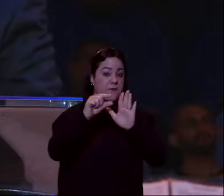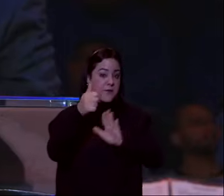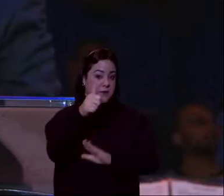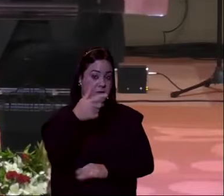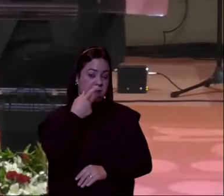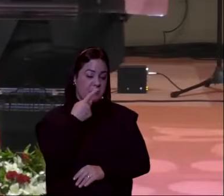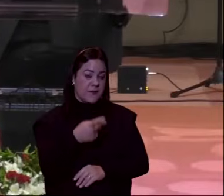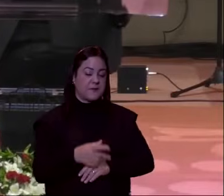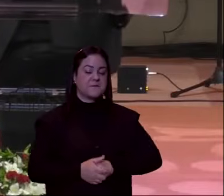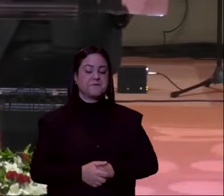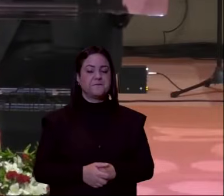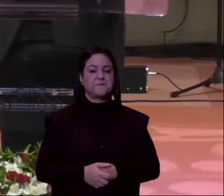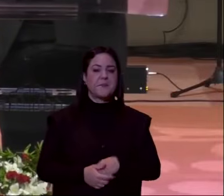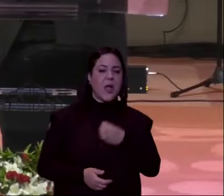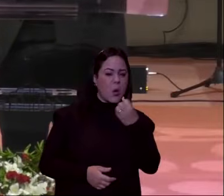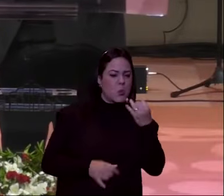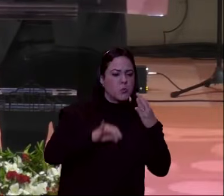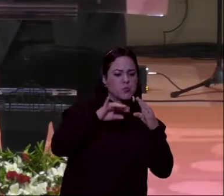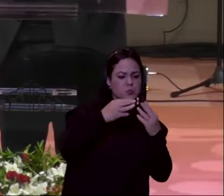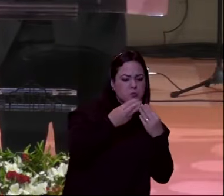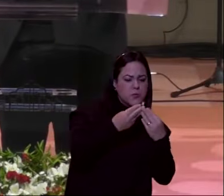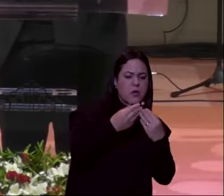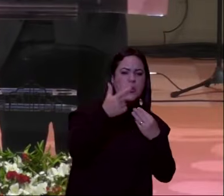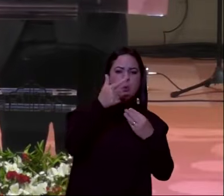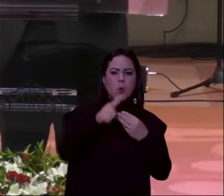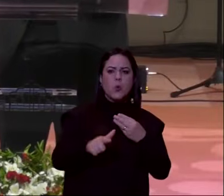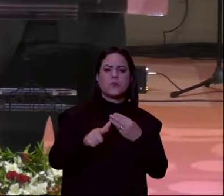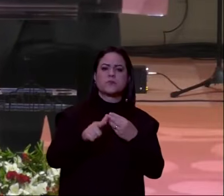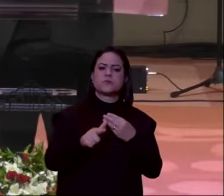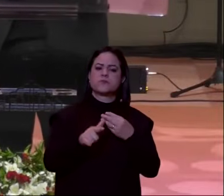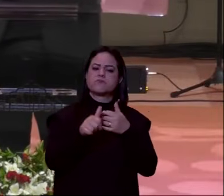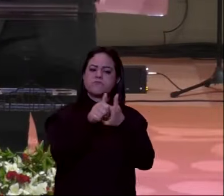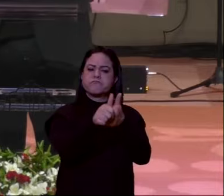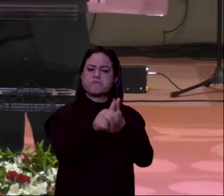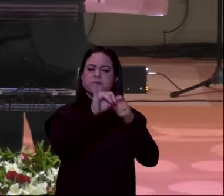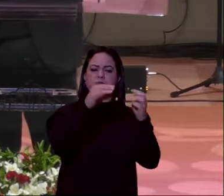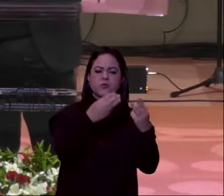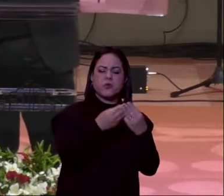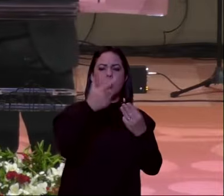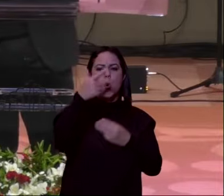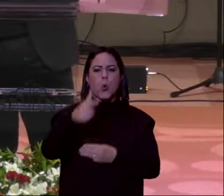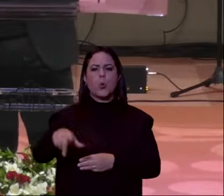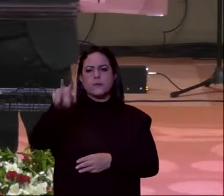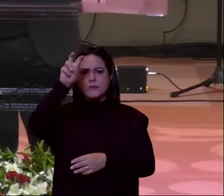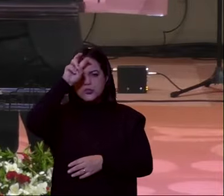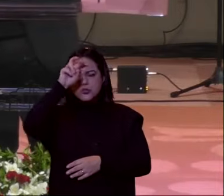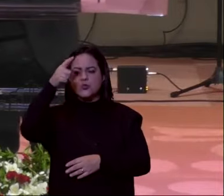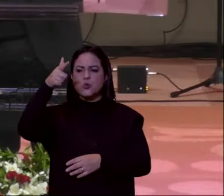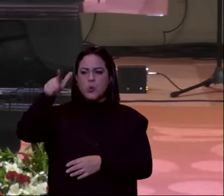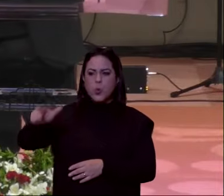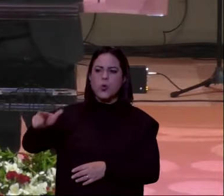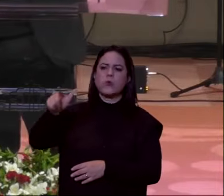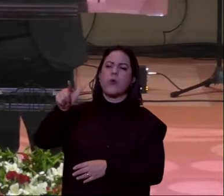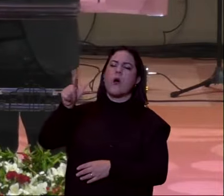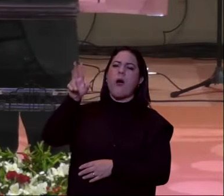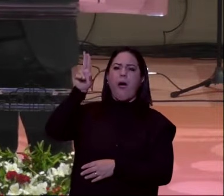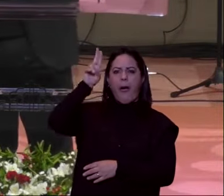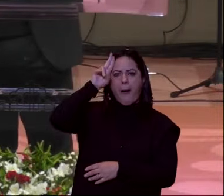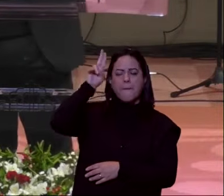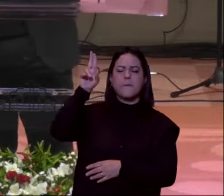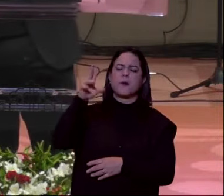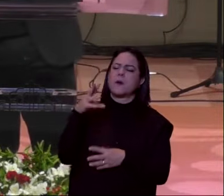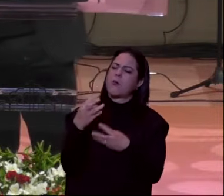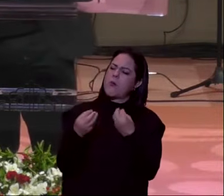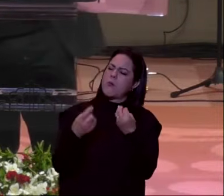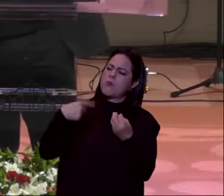assim: uns são judeus, outros convertidos ao judaísmo, alguns são de Creta, outros da Arábia. E como é que todos